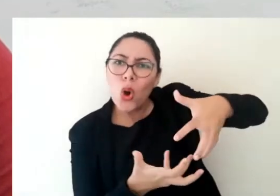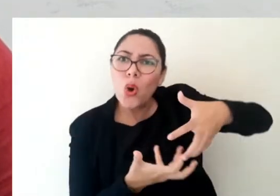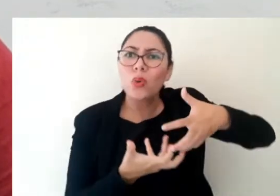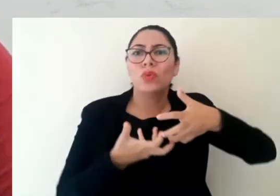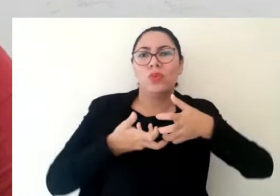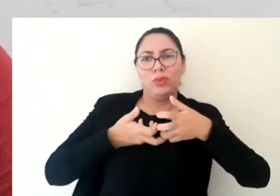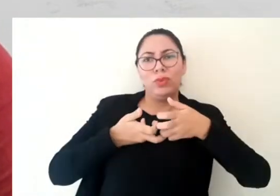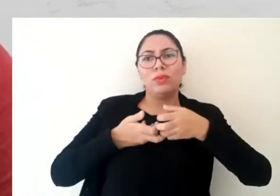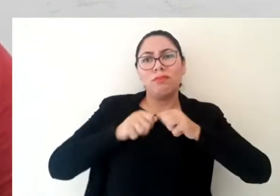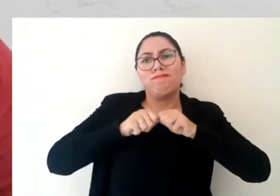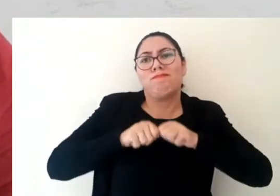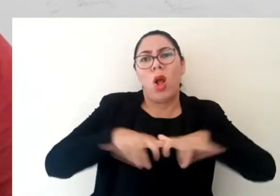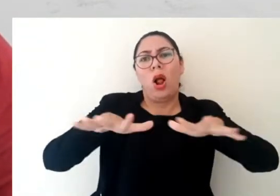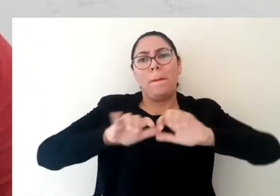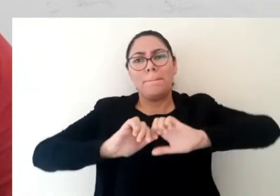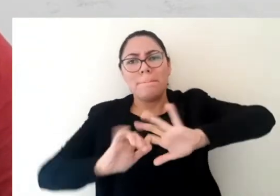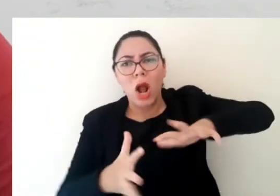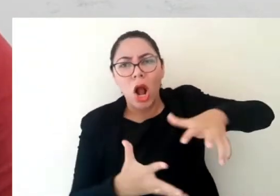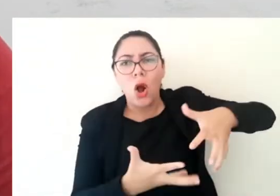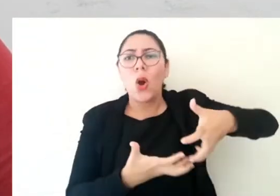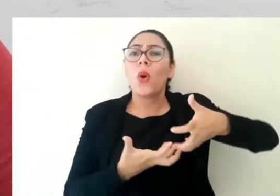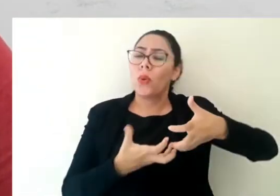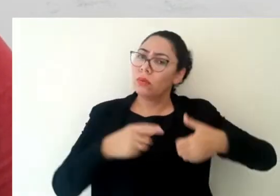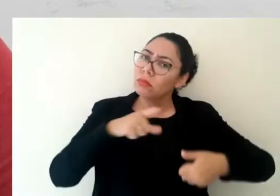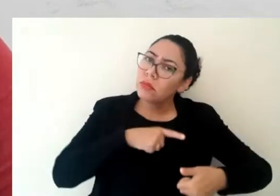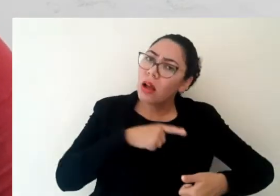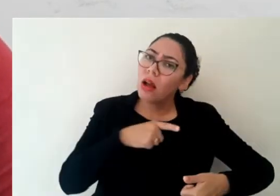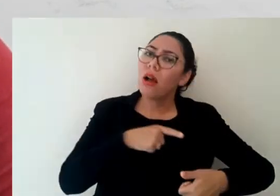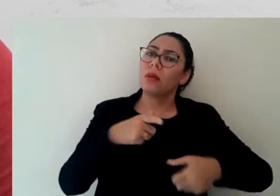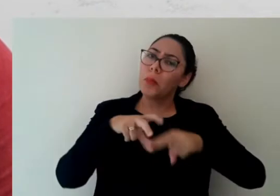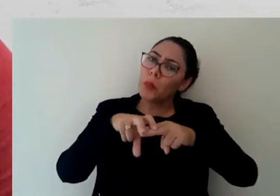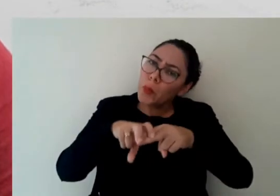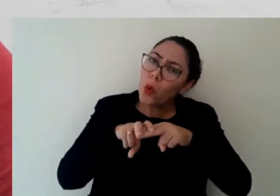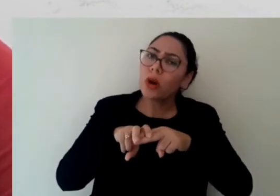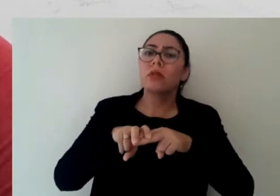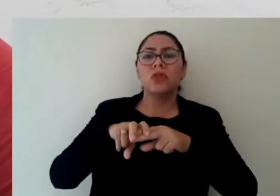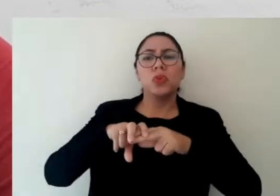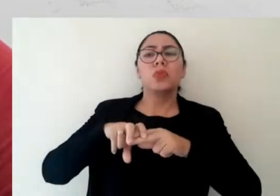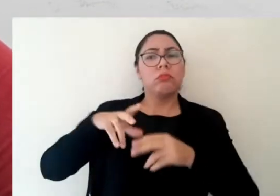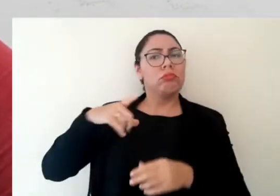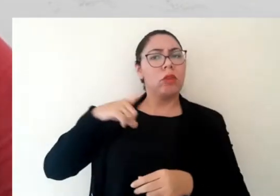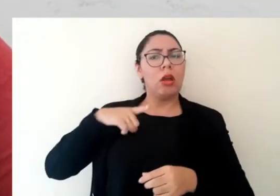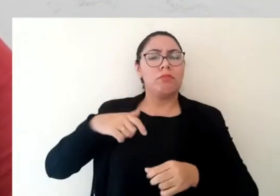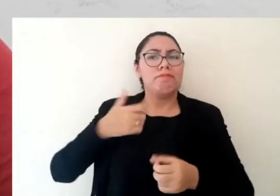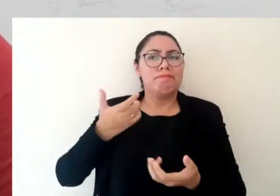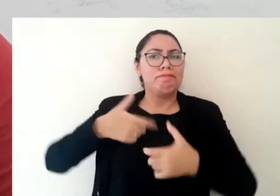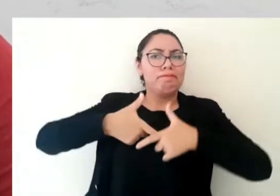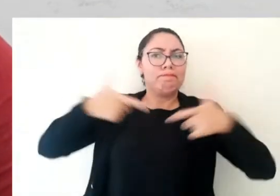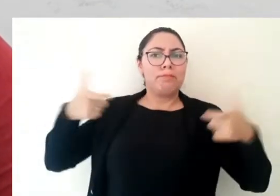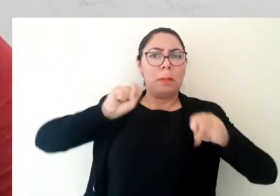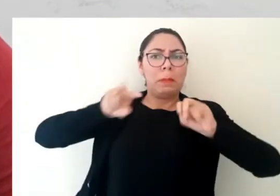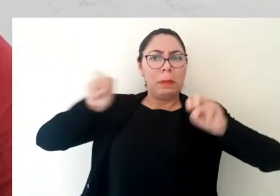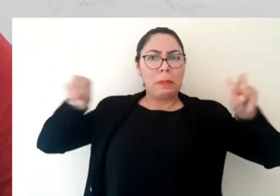a Covid-19, né? Ela não deixa de ser uma epidemia, só que é uma epidemia com proporções globais. Então assim, quando a gente